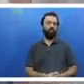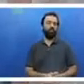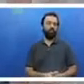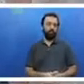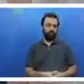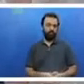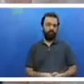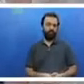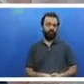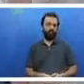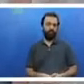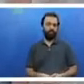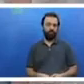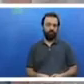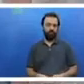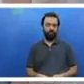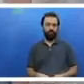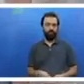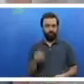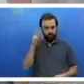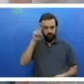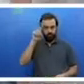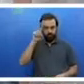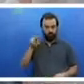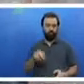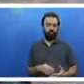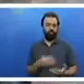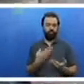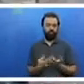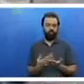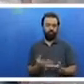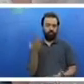Enquanto isso, vamos retomar um pouquinho da nossa última aula.